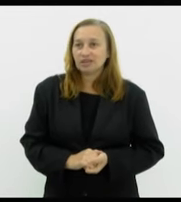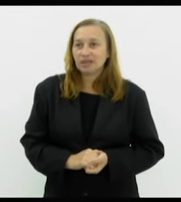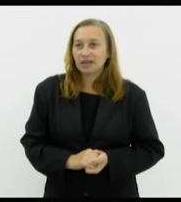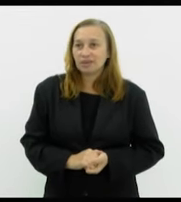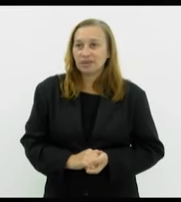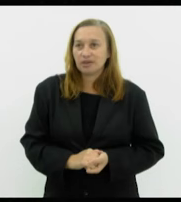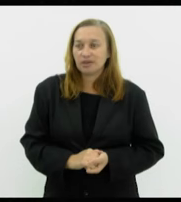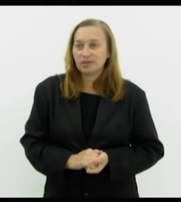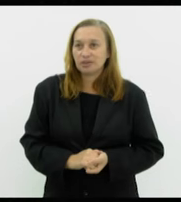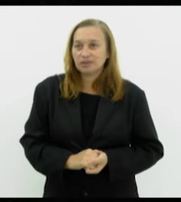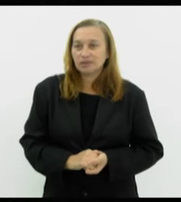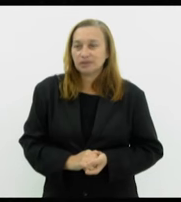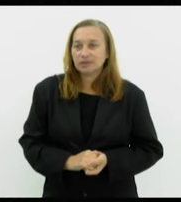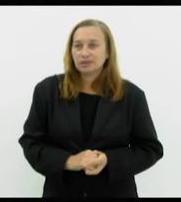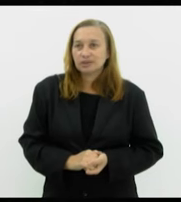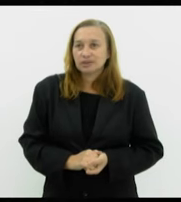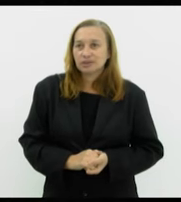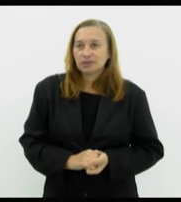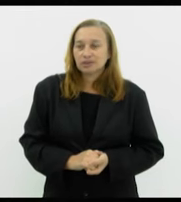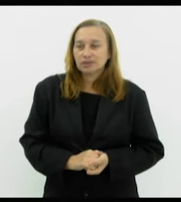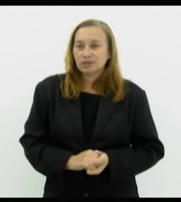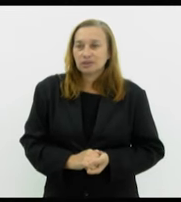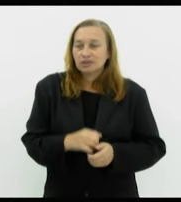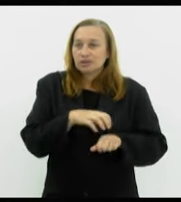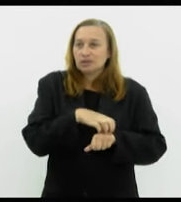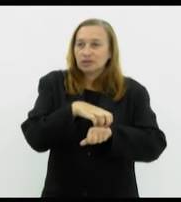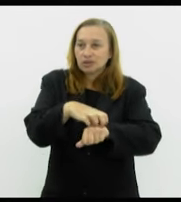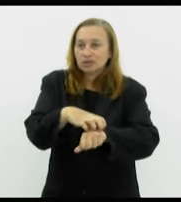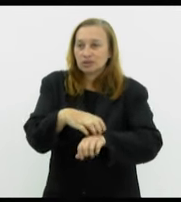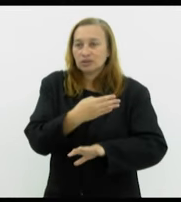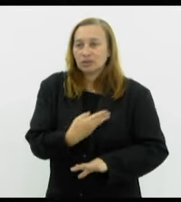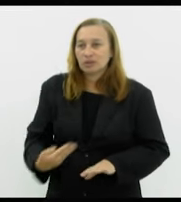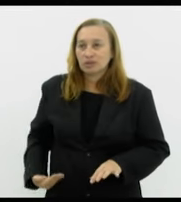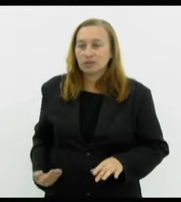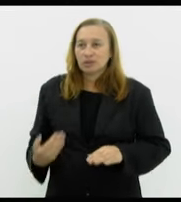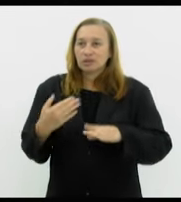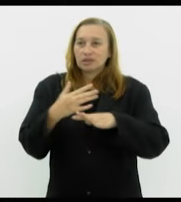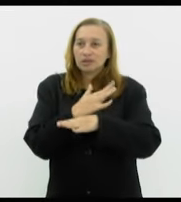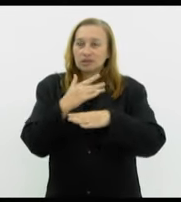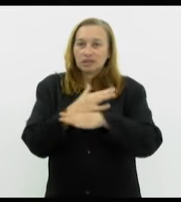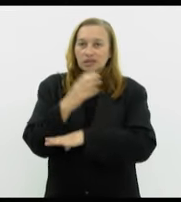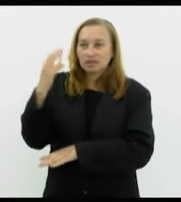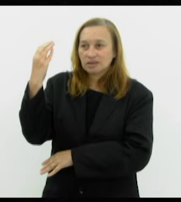eu quero falar sobre o transporte público na cidade de Niterói.